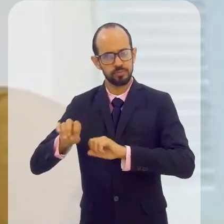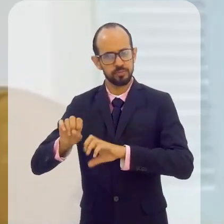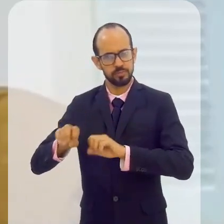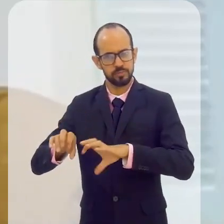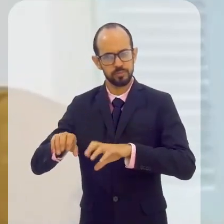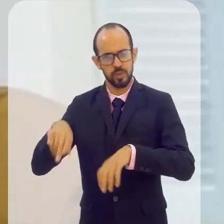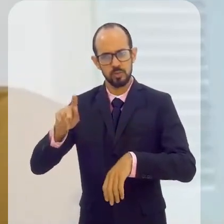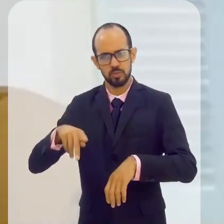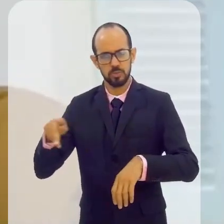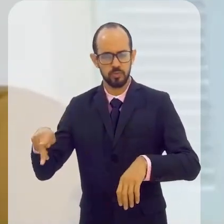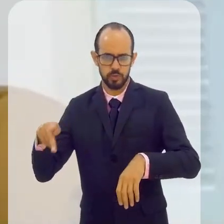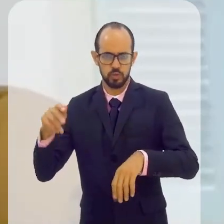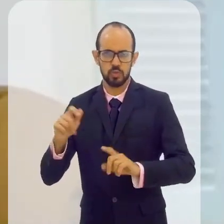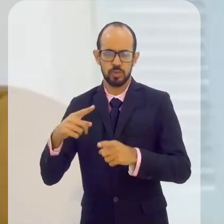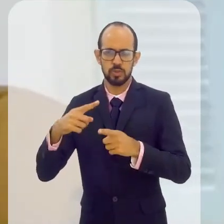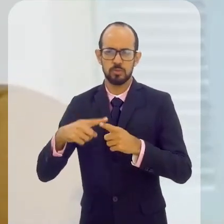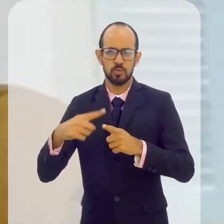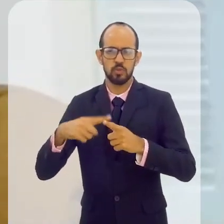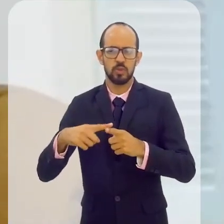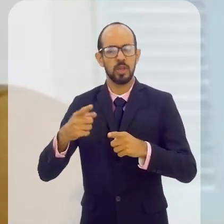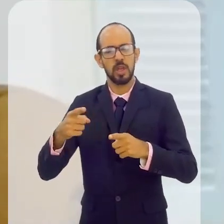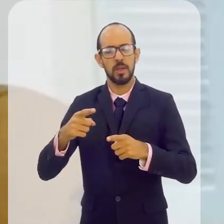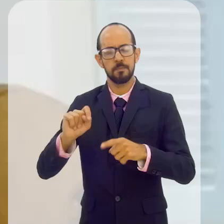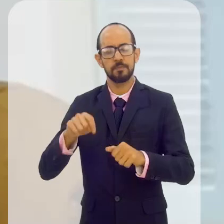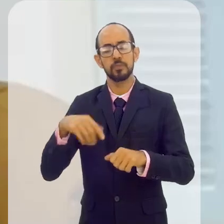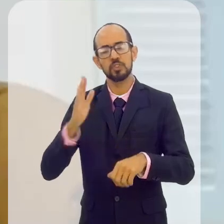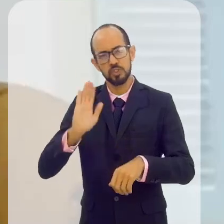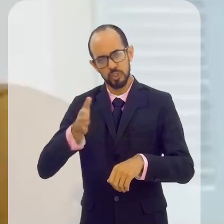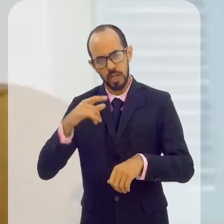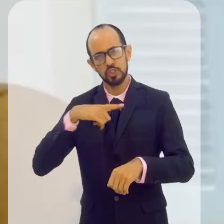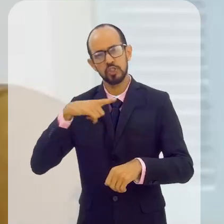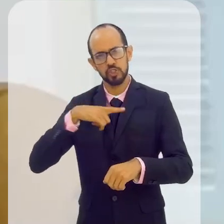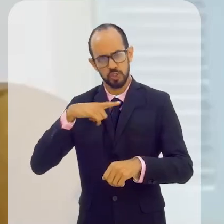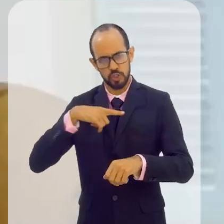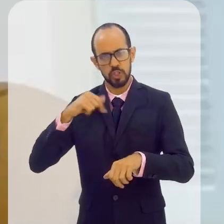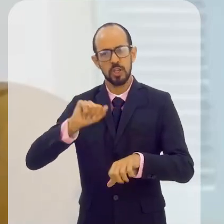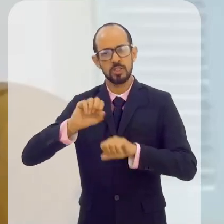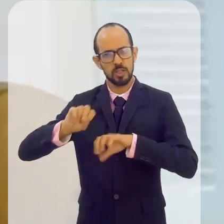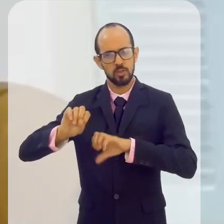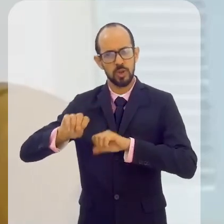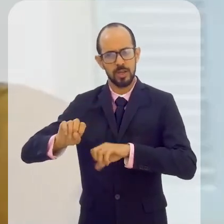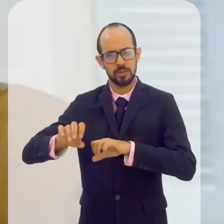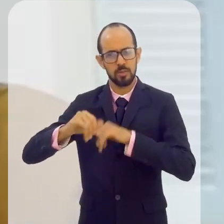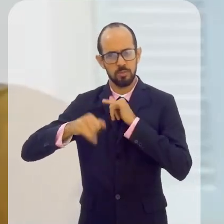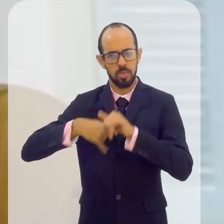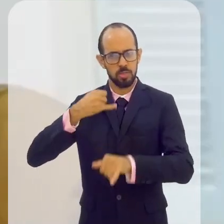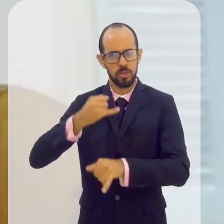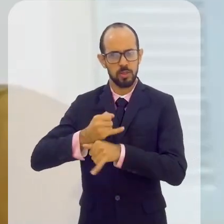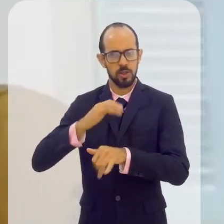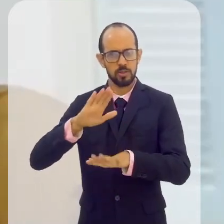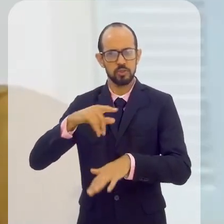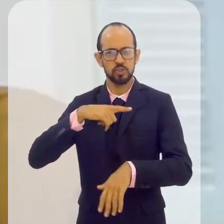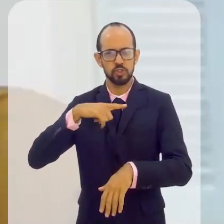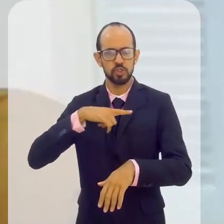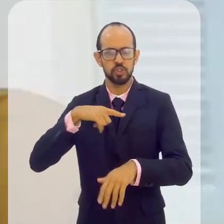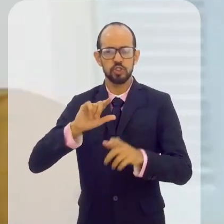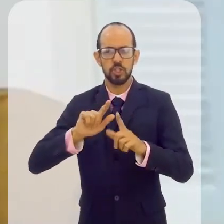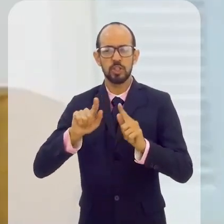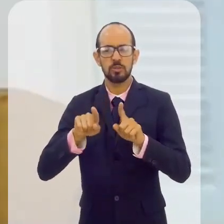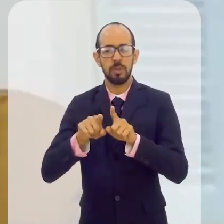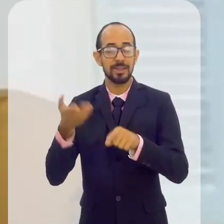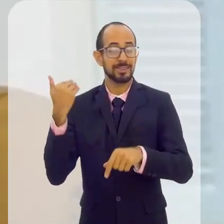capacitação docente, né? A gente já trabalhava com a educação online e a gente tinha um grupo